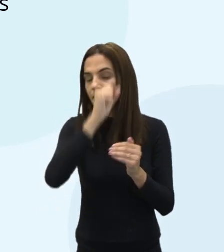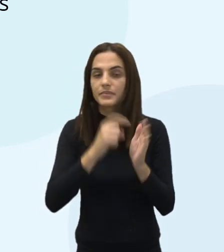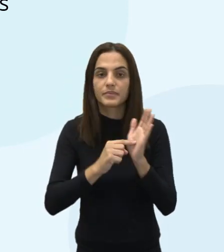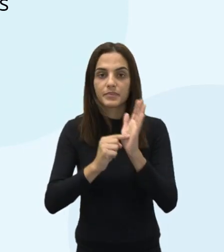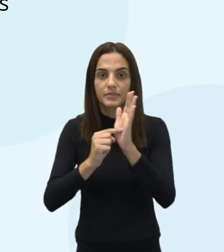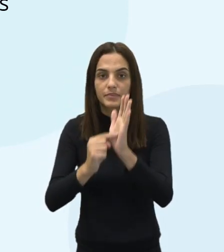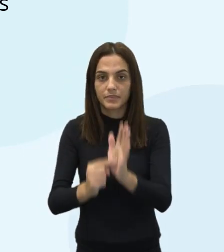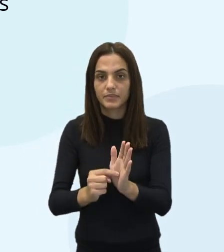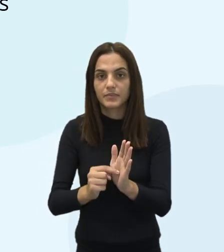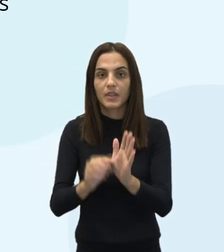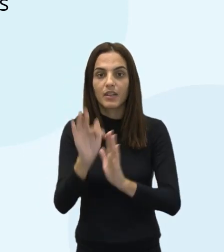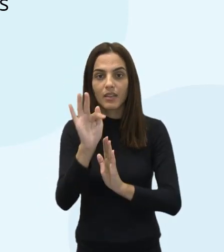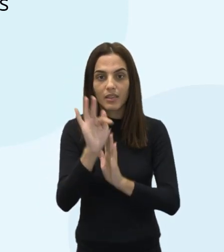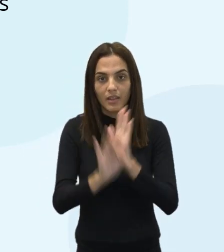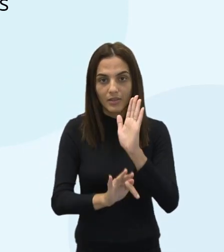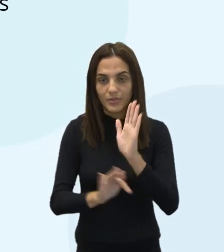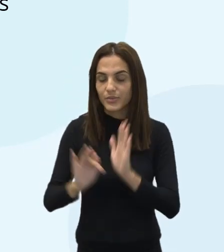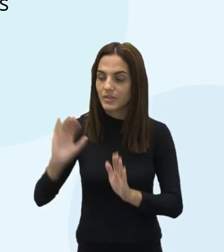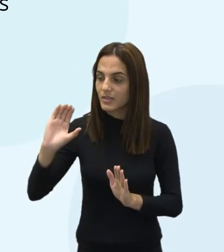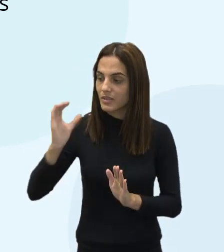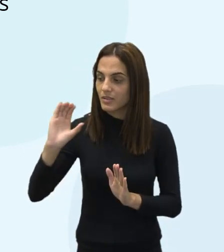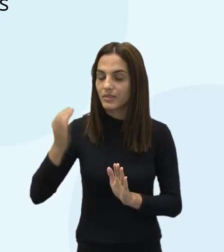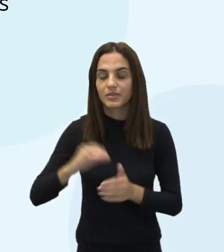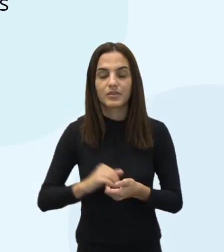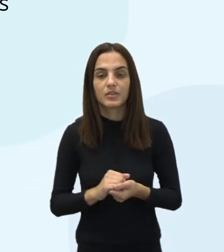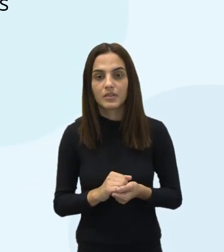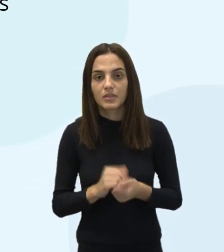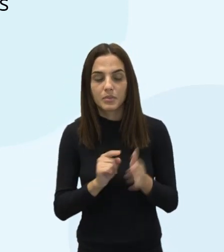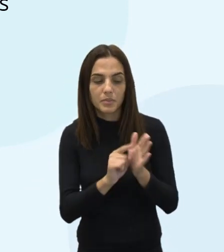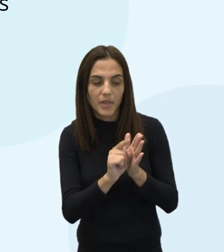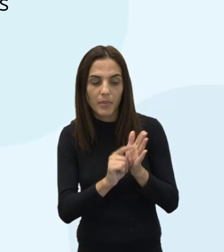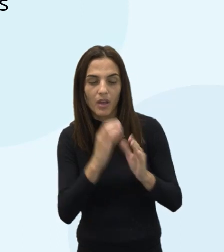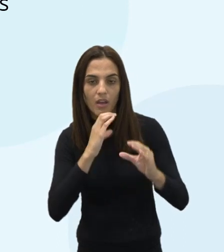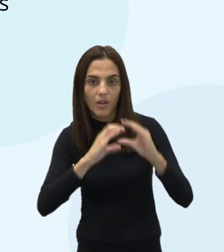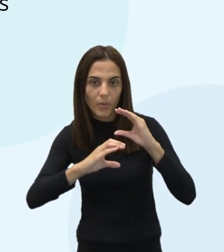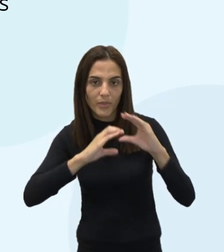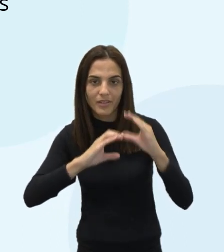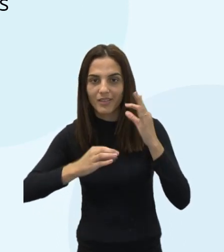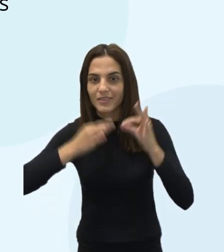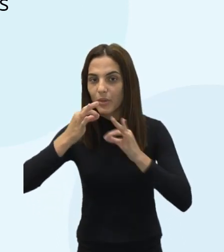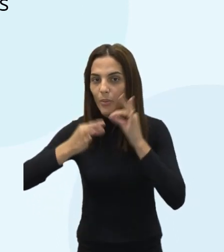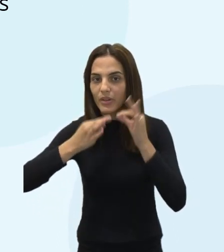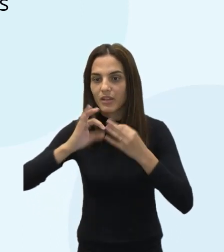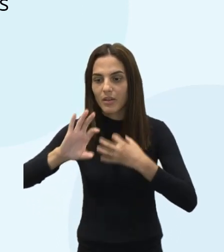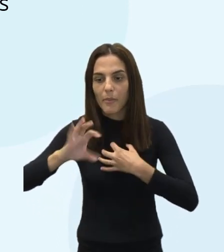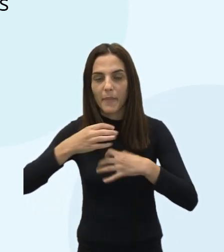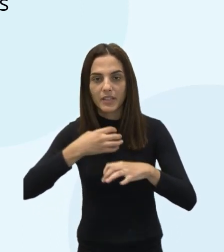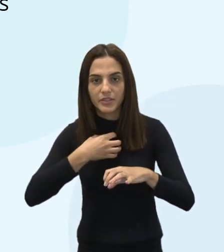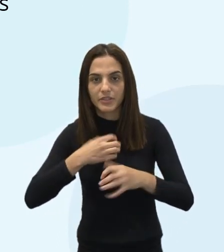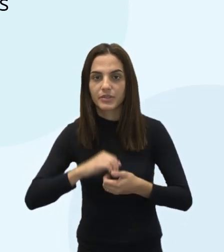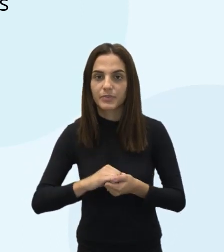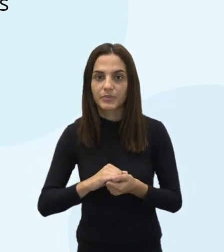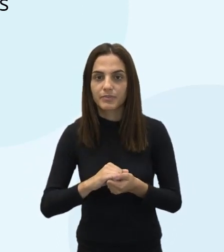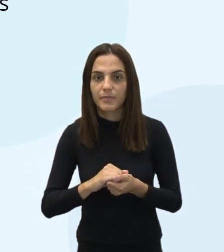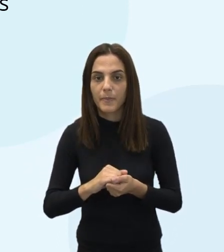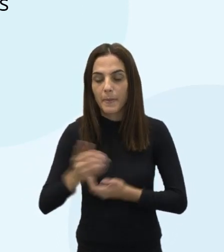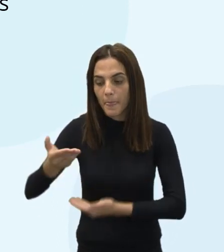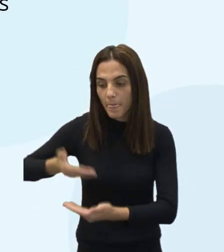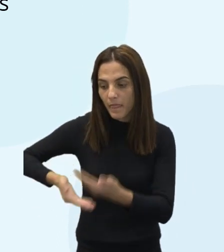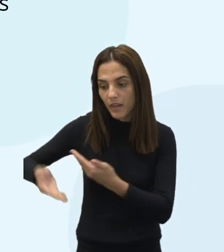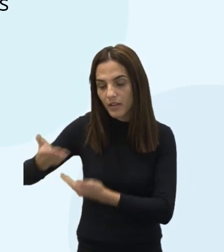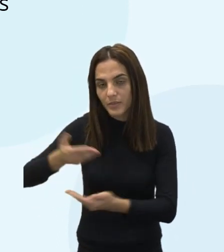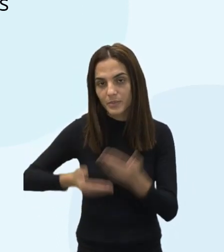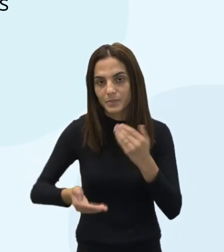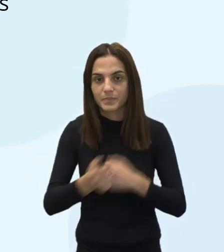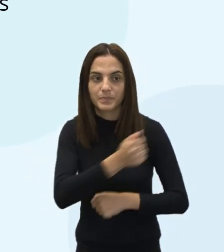textos científicos, vai exercitar essa investigação, a comunicação, a argumentação, a empatia, a cooperação entre os estudantes. Pode